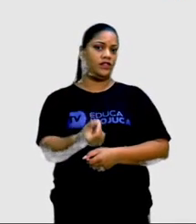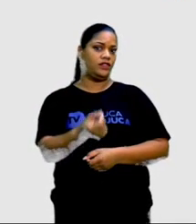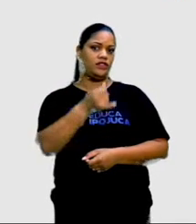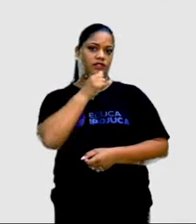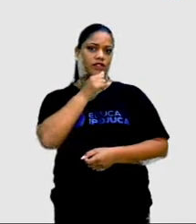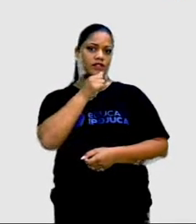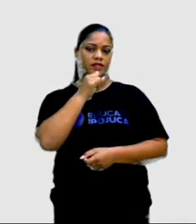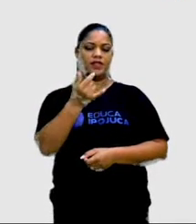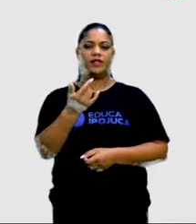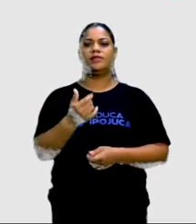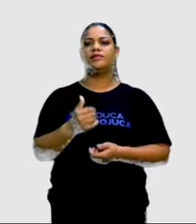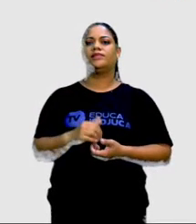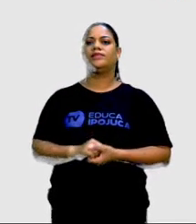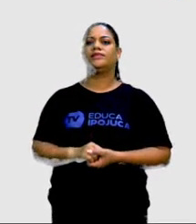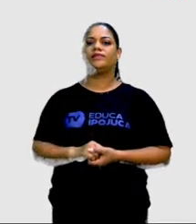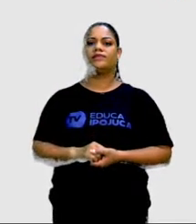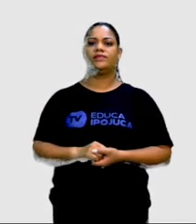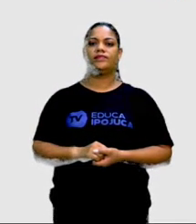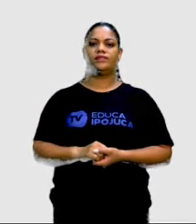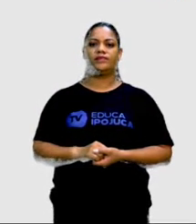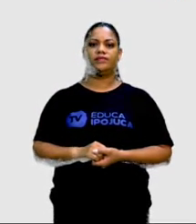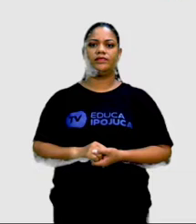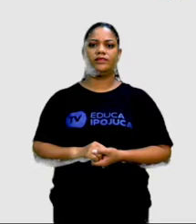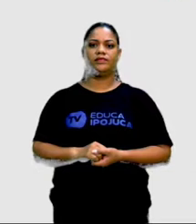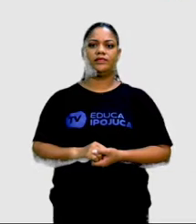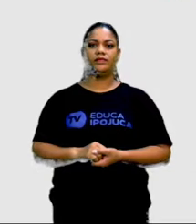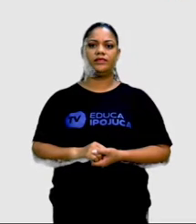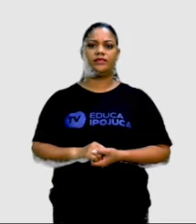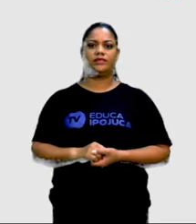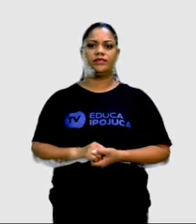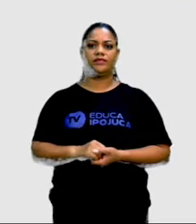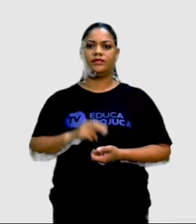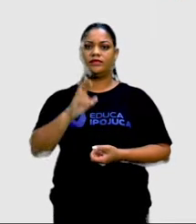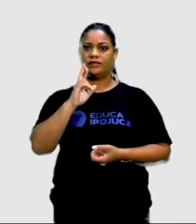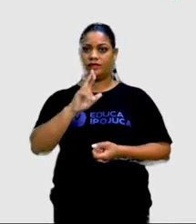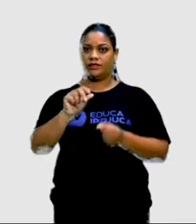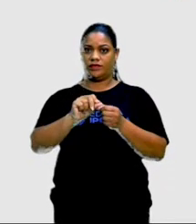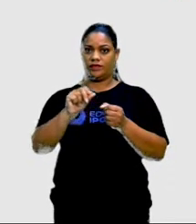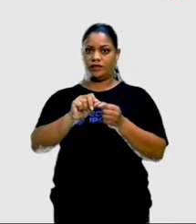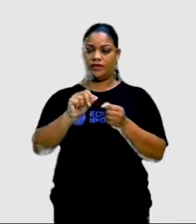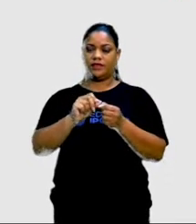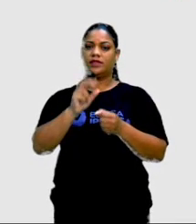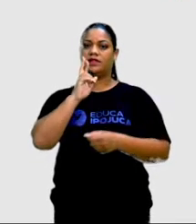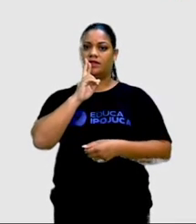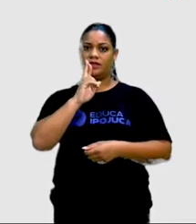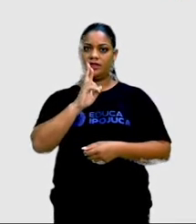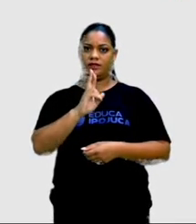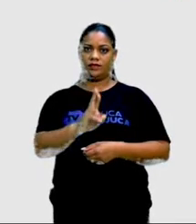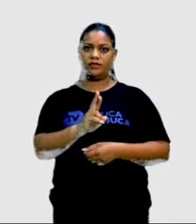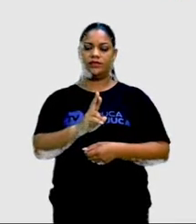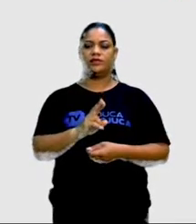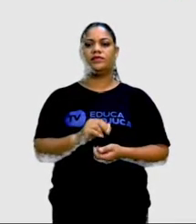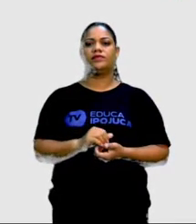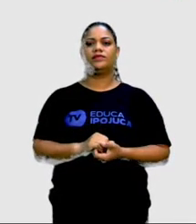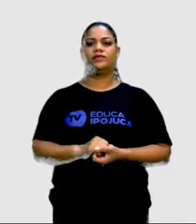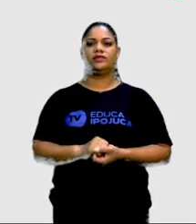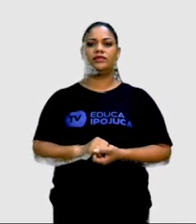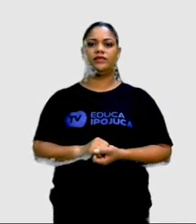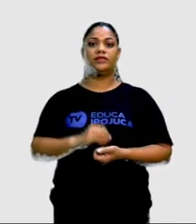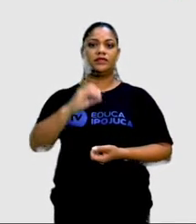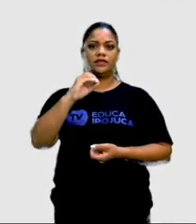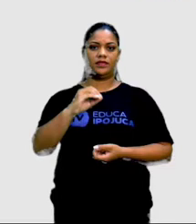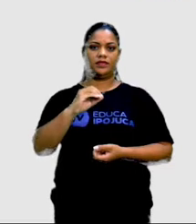20, múltiplo daquele número, a sua conta vai ser, quando você fizer o resultado, que for buscar, o